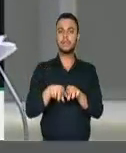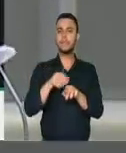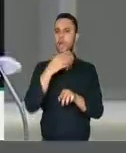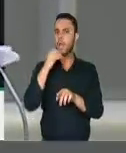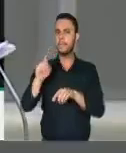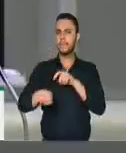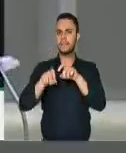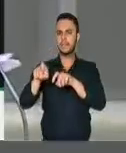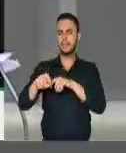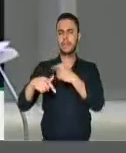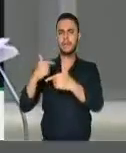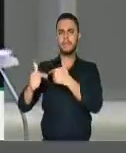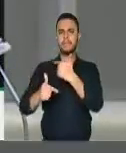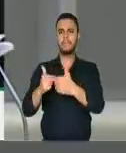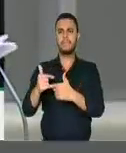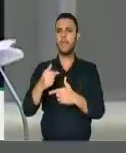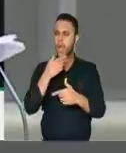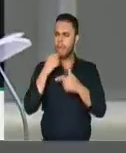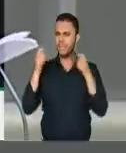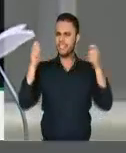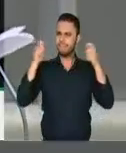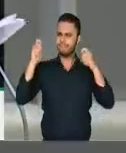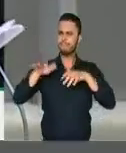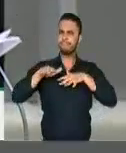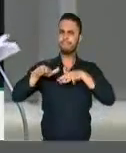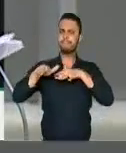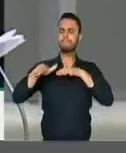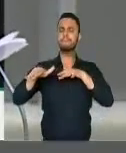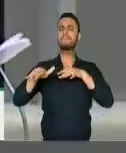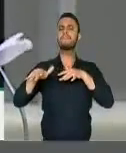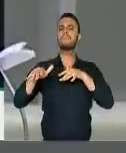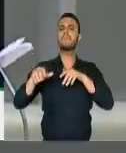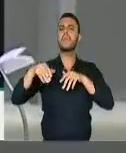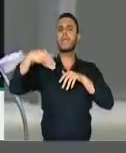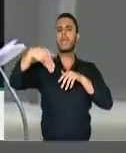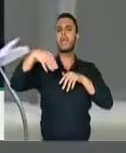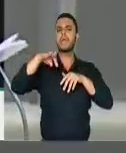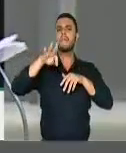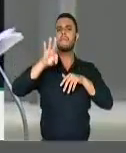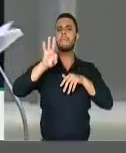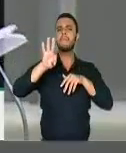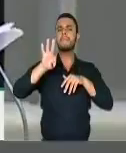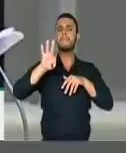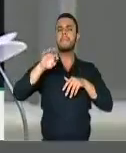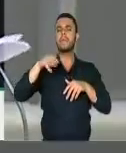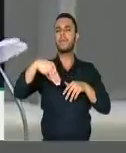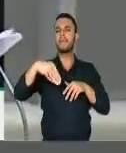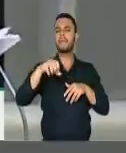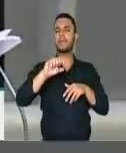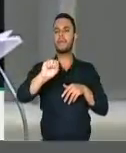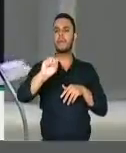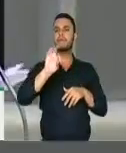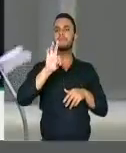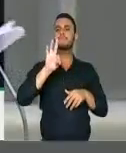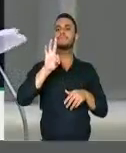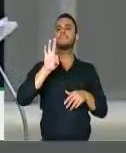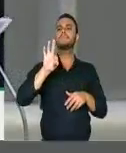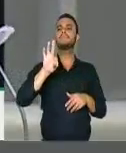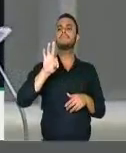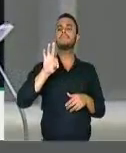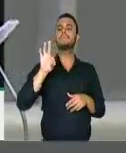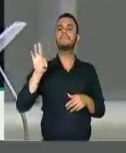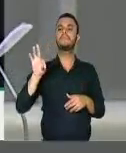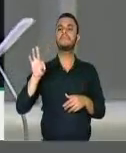Soares Costa. O militante do Movimento dos Trabalhadores Rurais Sem Terra, Valdomiro Costa Pereira,